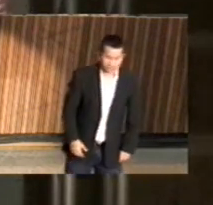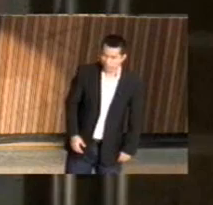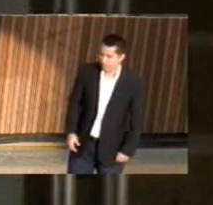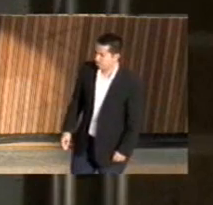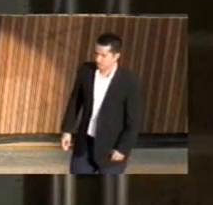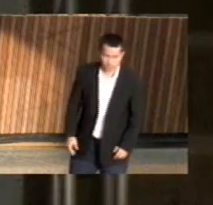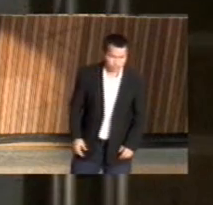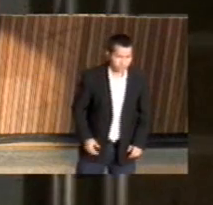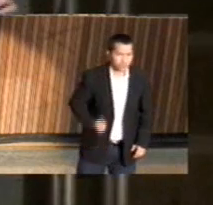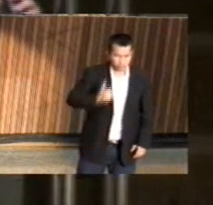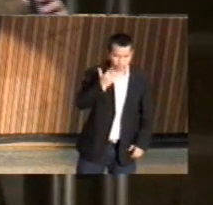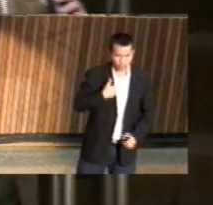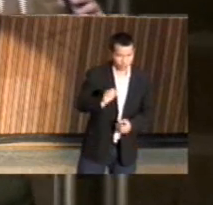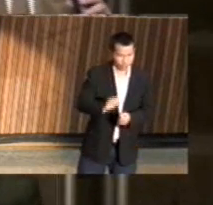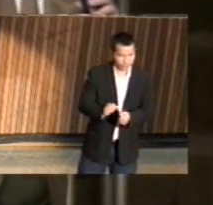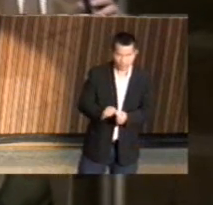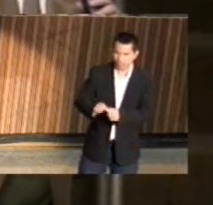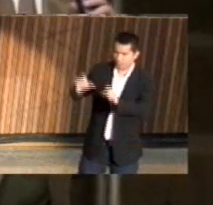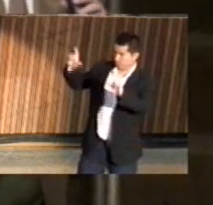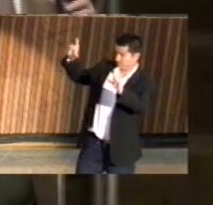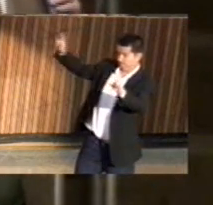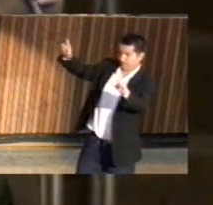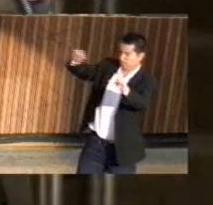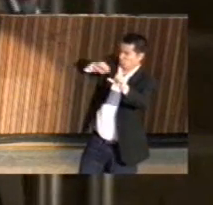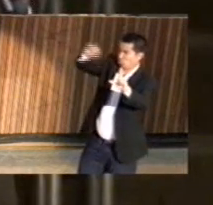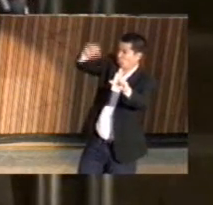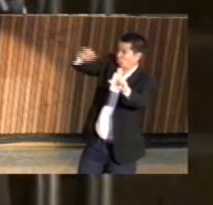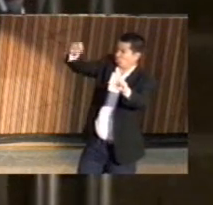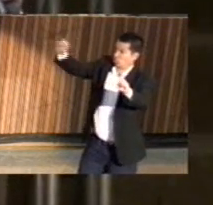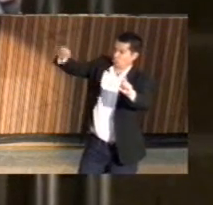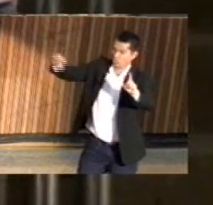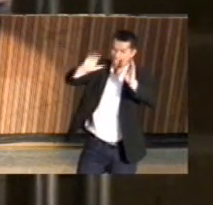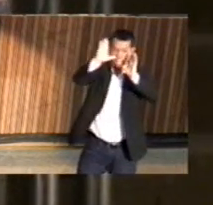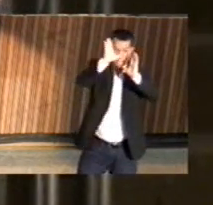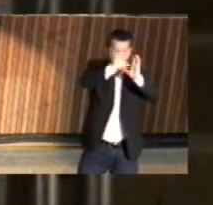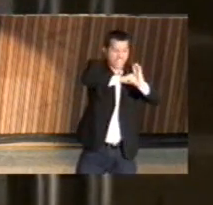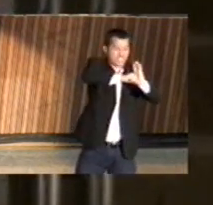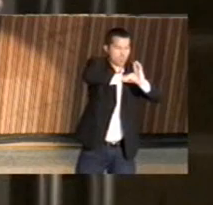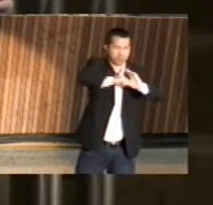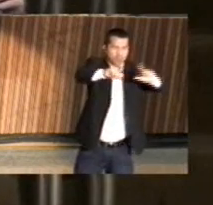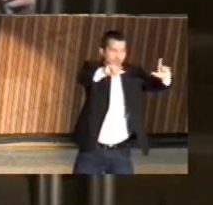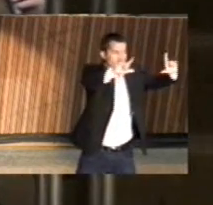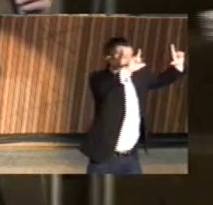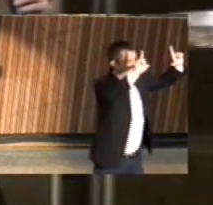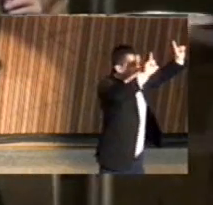paz. O Senhor vai nos mostrar um caminho de paz.